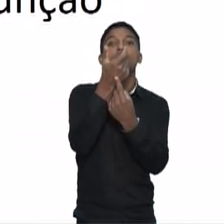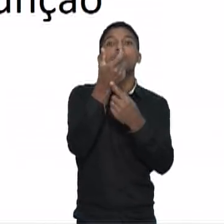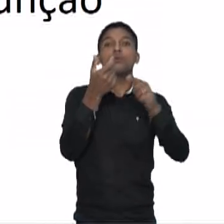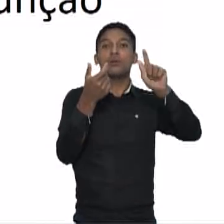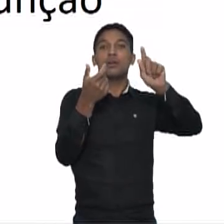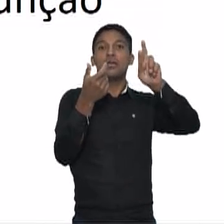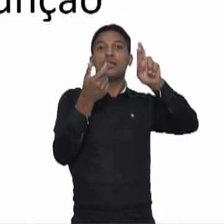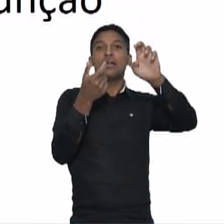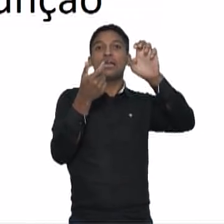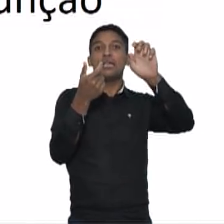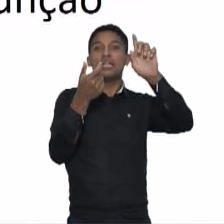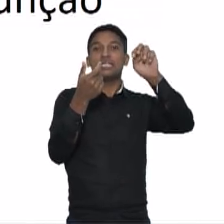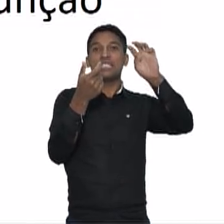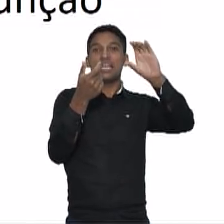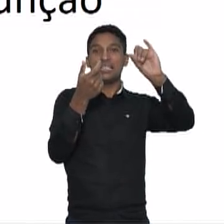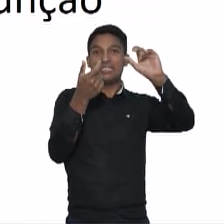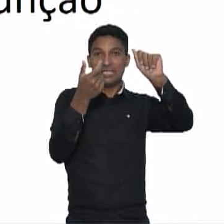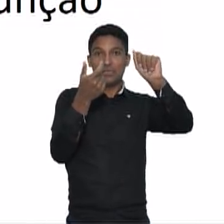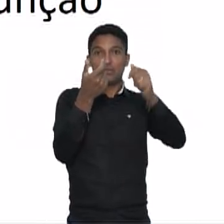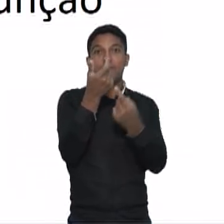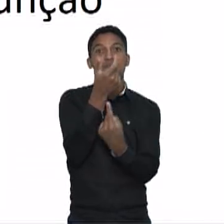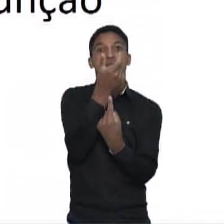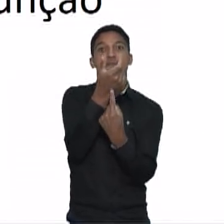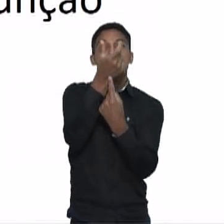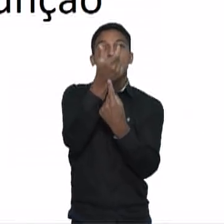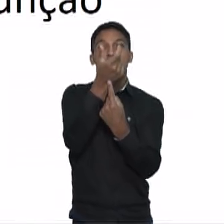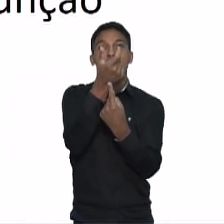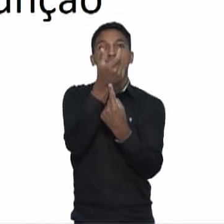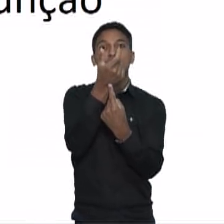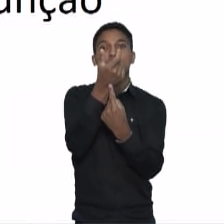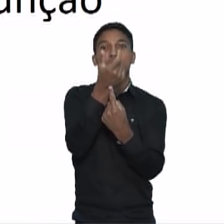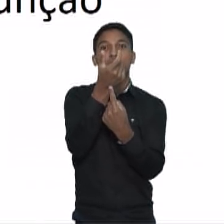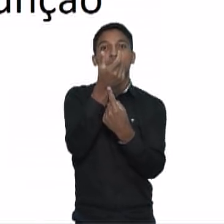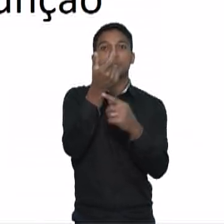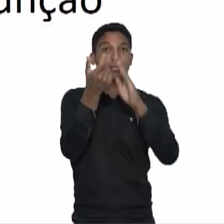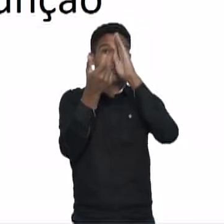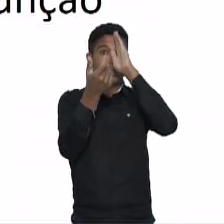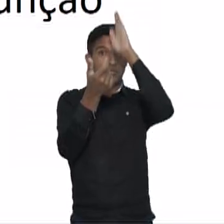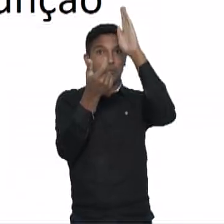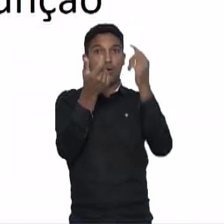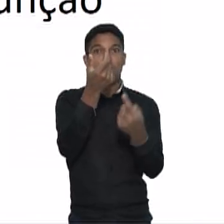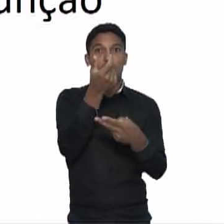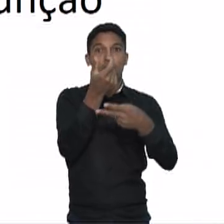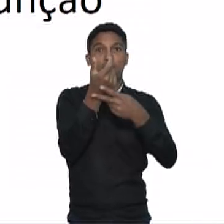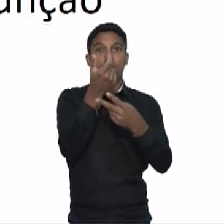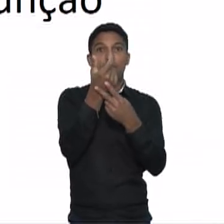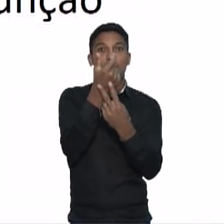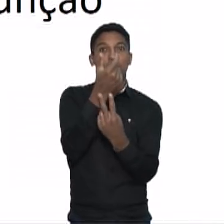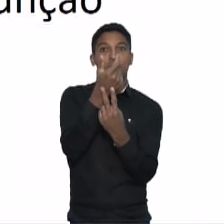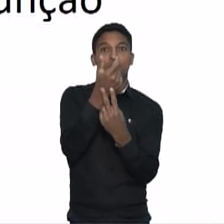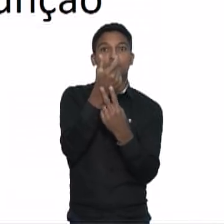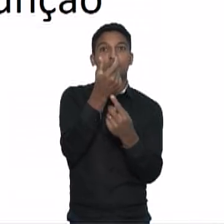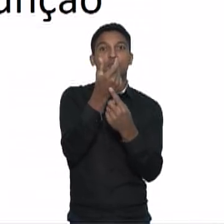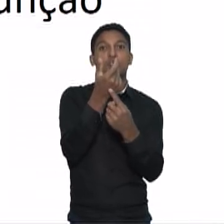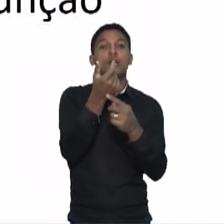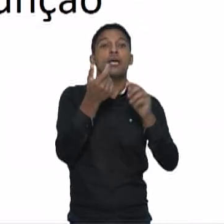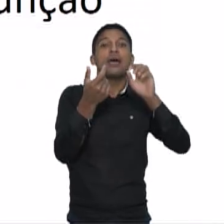Pesquisadores encontram na raiz do possível cura para o Alzheimer. O verbo